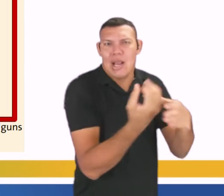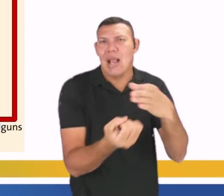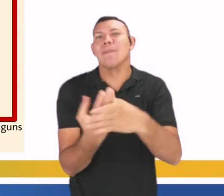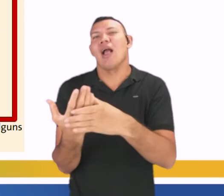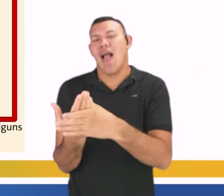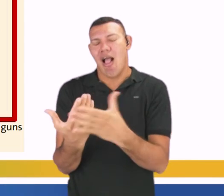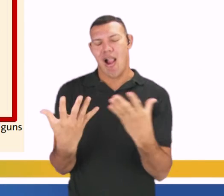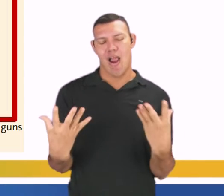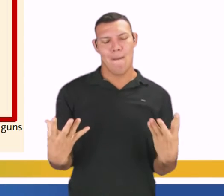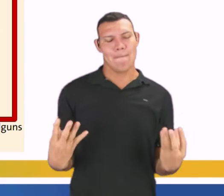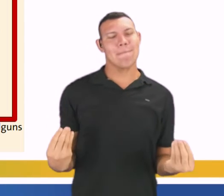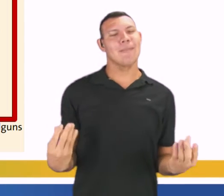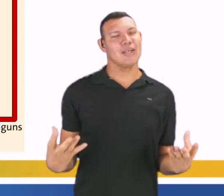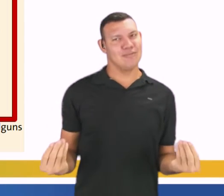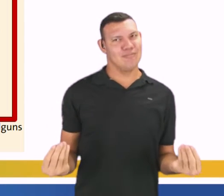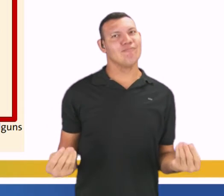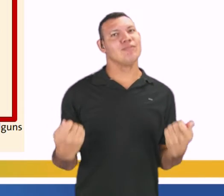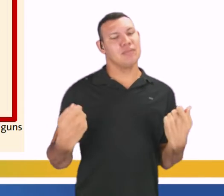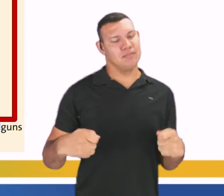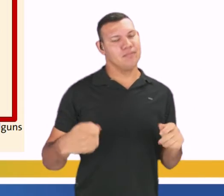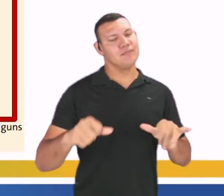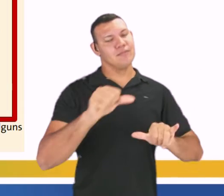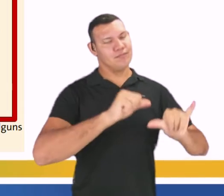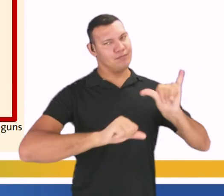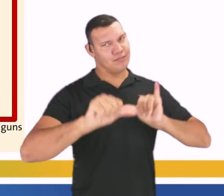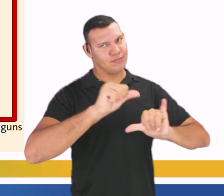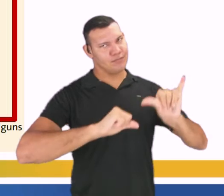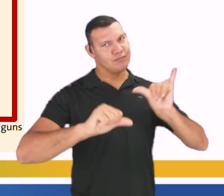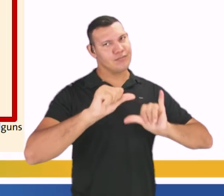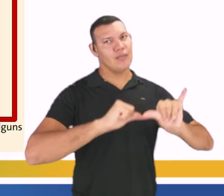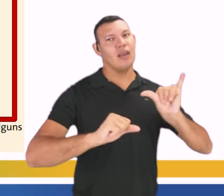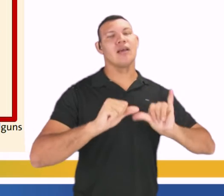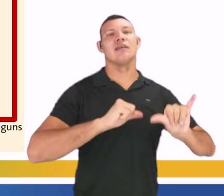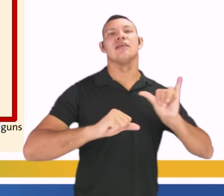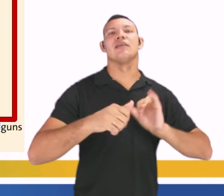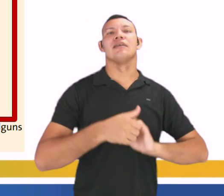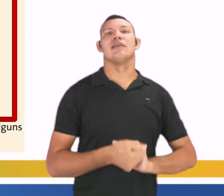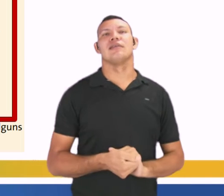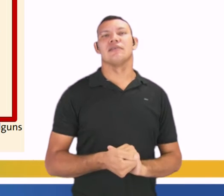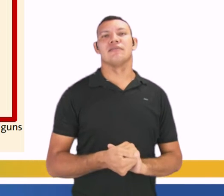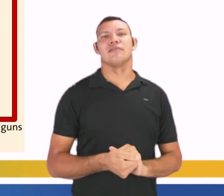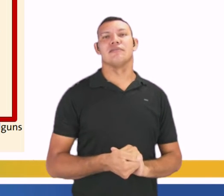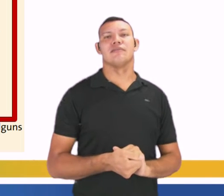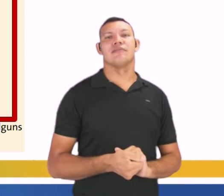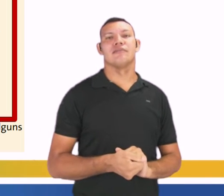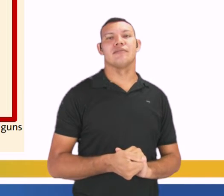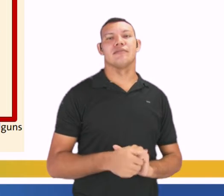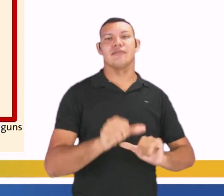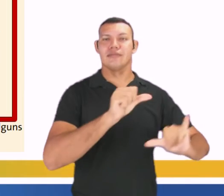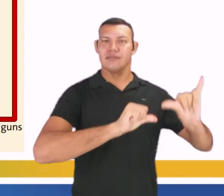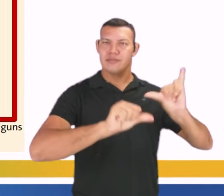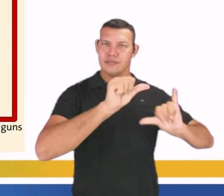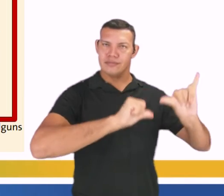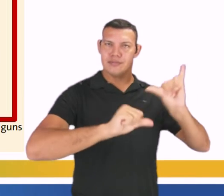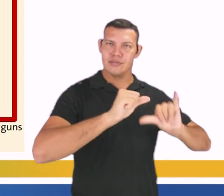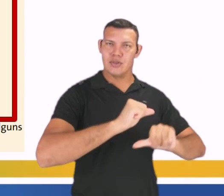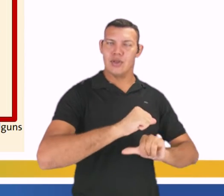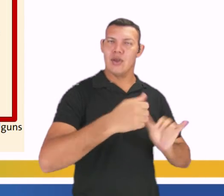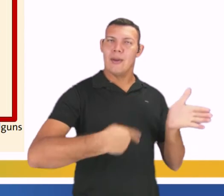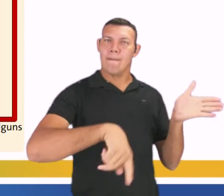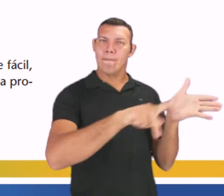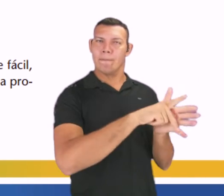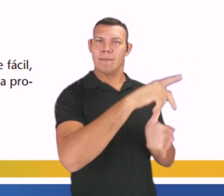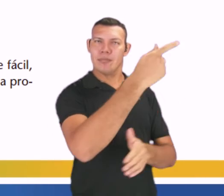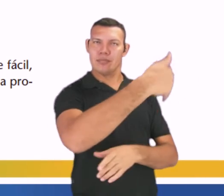para chegar a esses produtos tem que ter reações químicas. Então, as reações orgânicas, elas fazem parte, né, desse